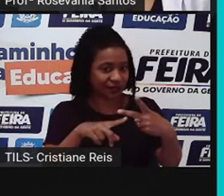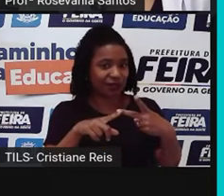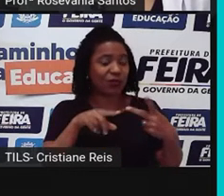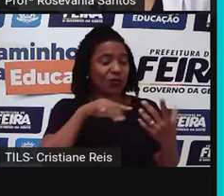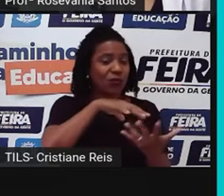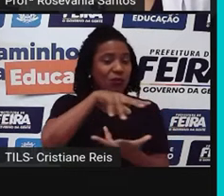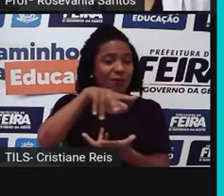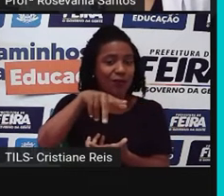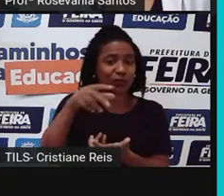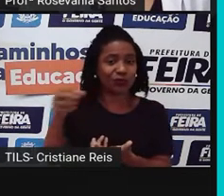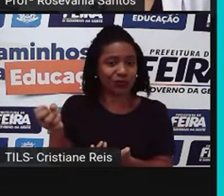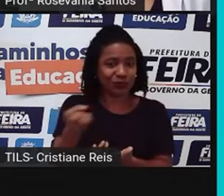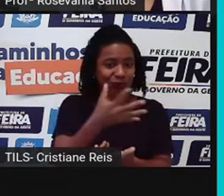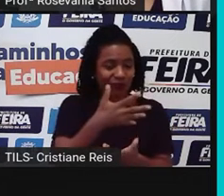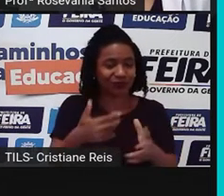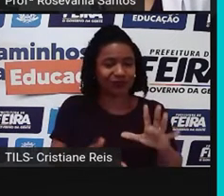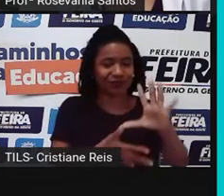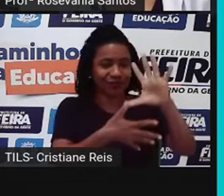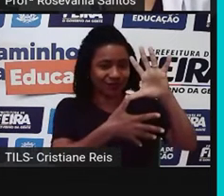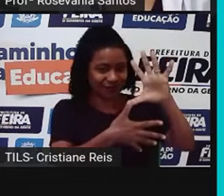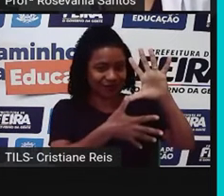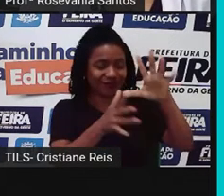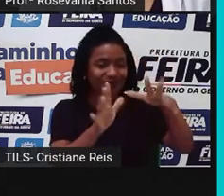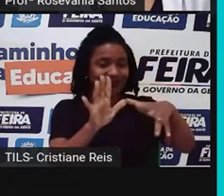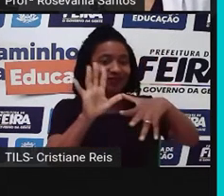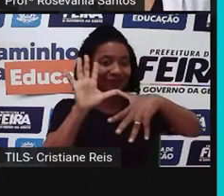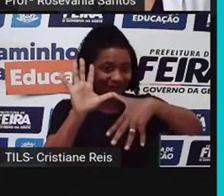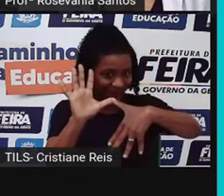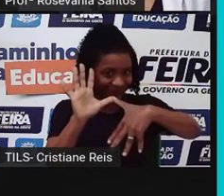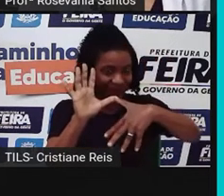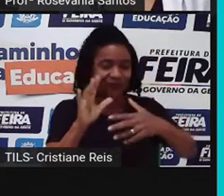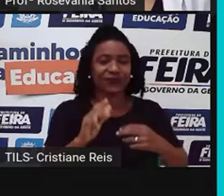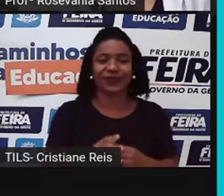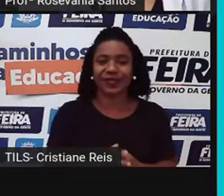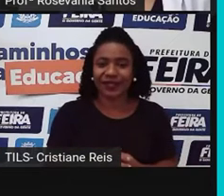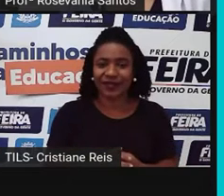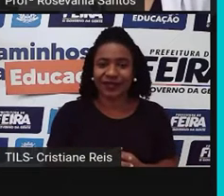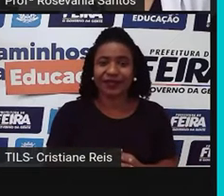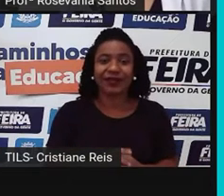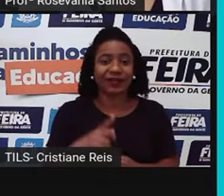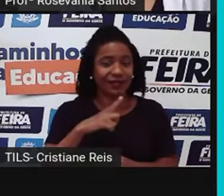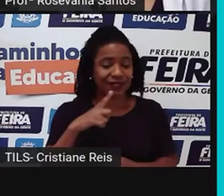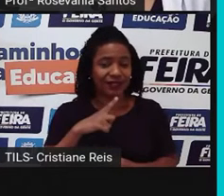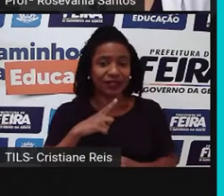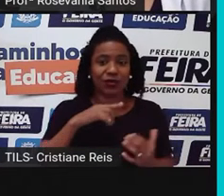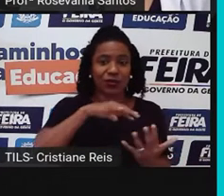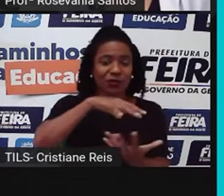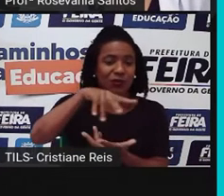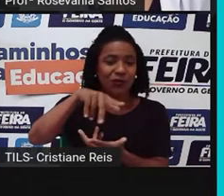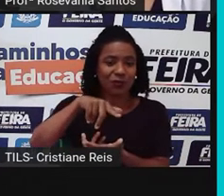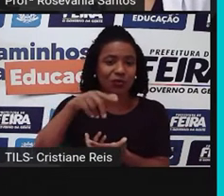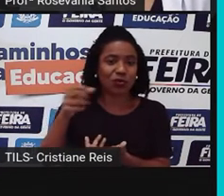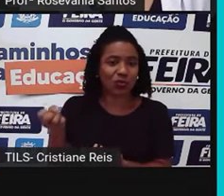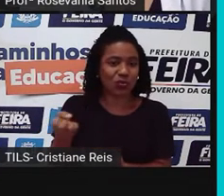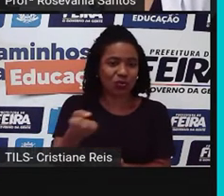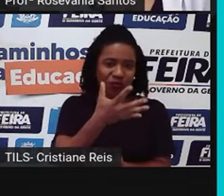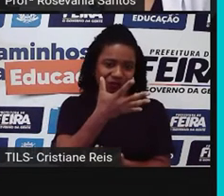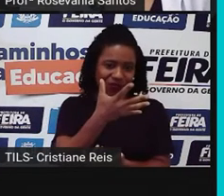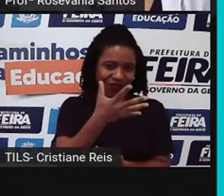representado pelas três Américas, do Norte, Central e Sul, e eu tenho um novíssimo mundo representado, né,